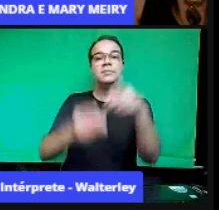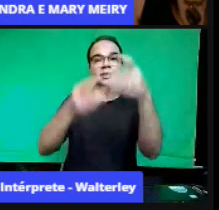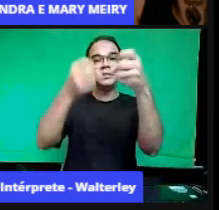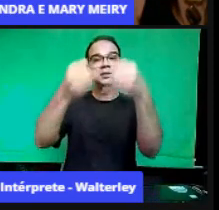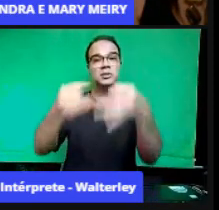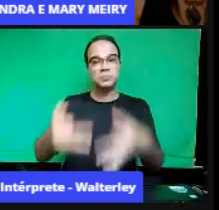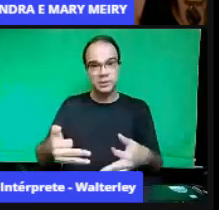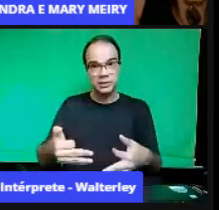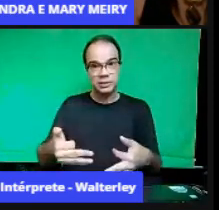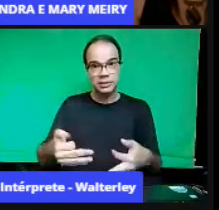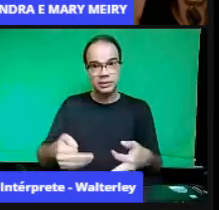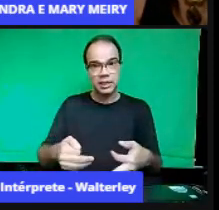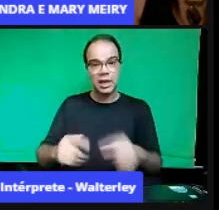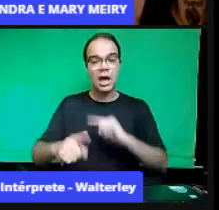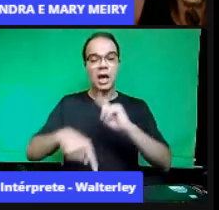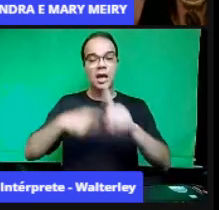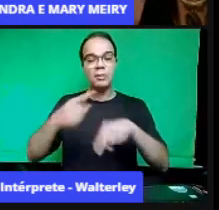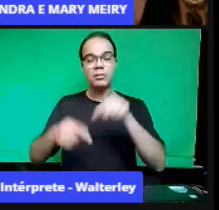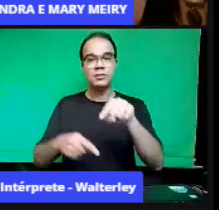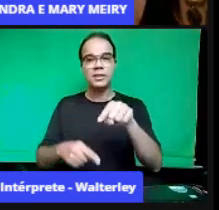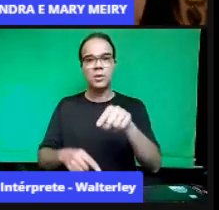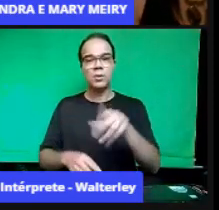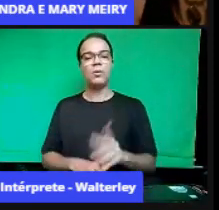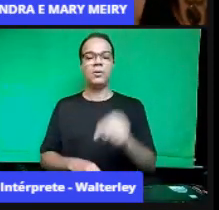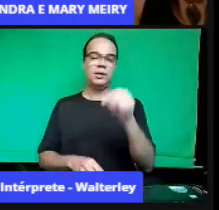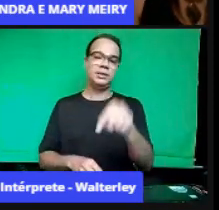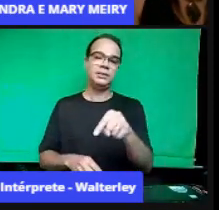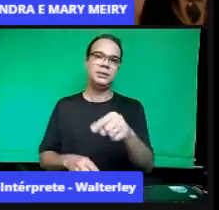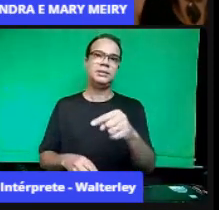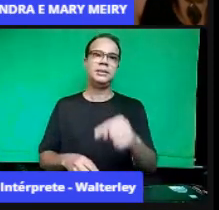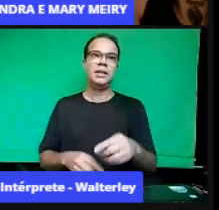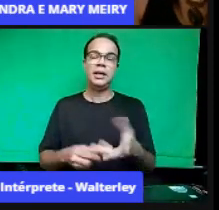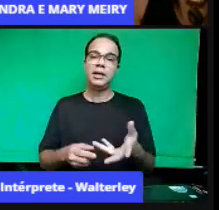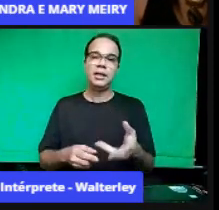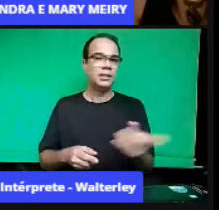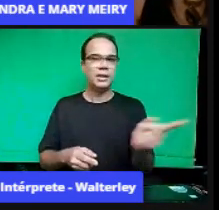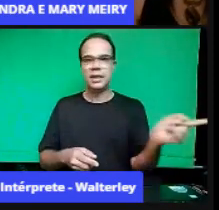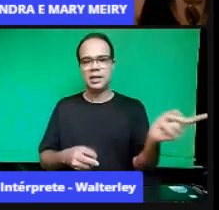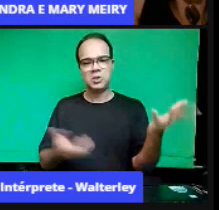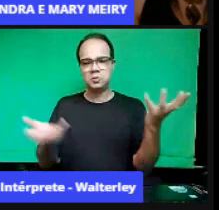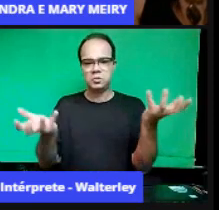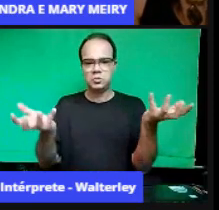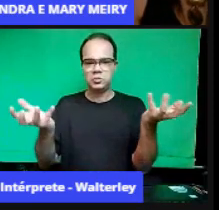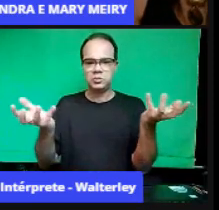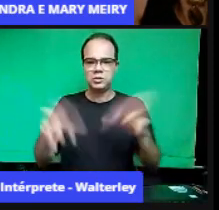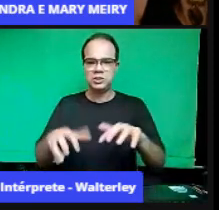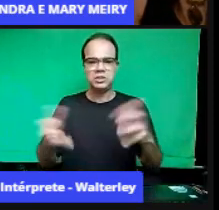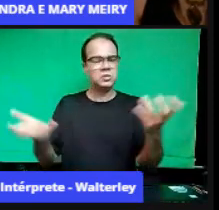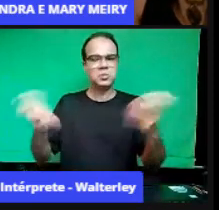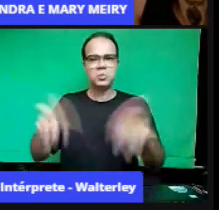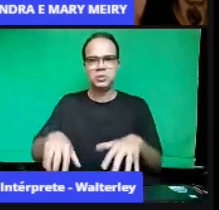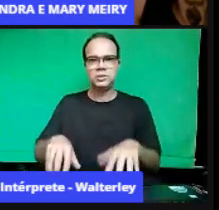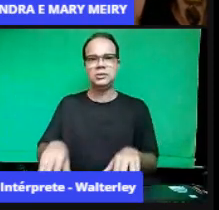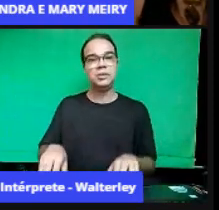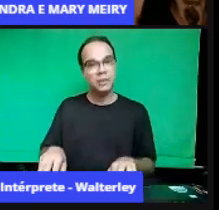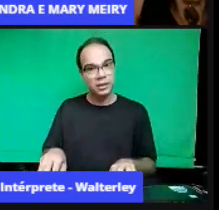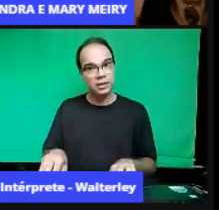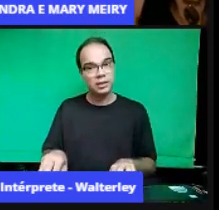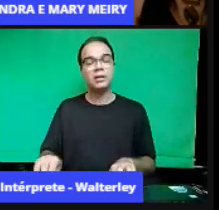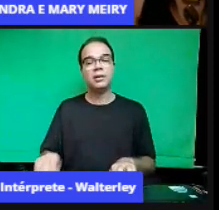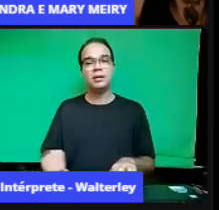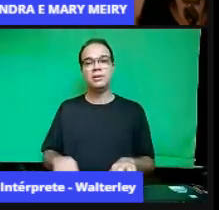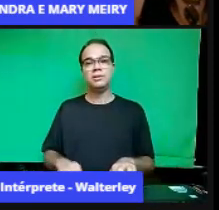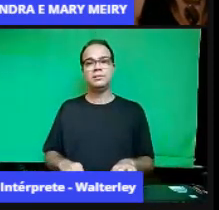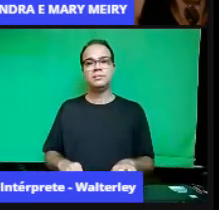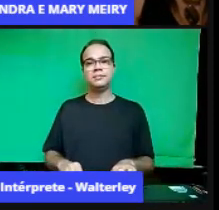traçado um novo trabalho, um novo planejamento. Porque a aprendizagem ela é contínua, né? Então, se foi verificado que